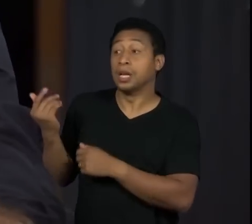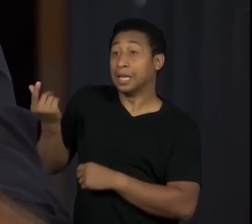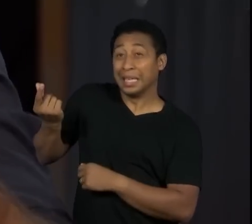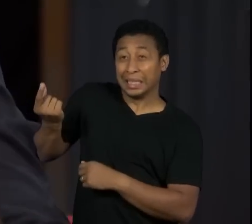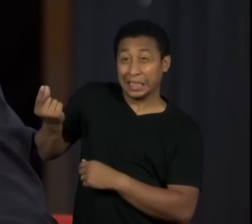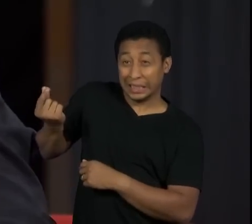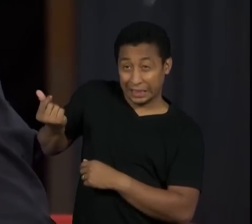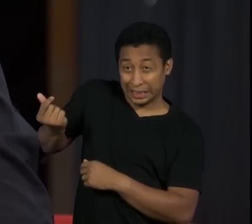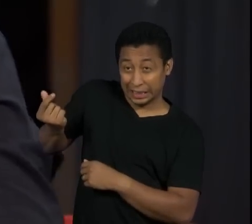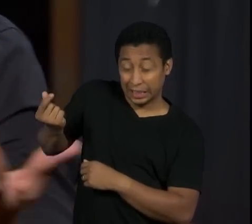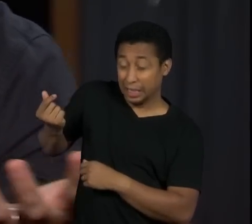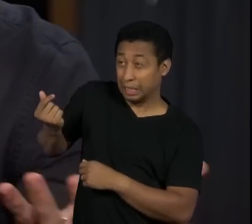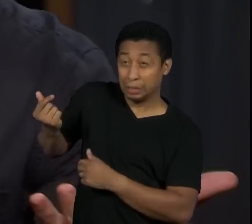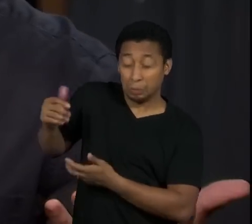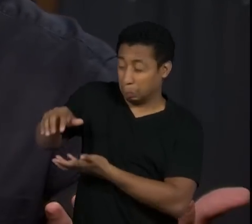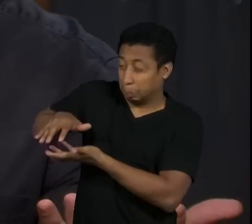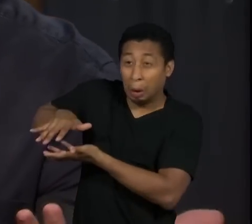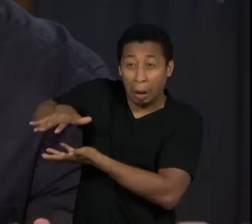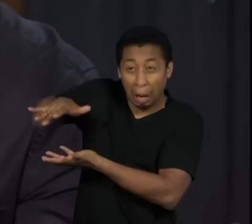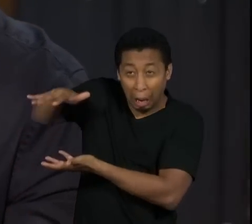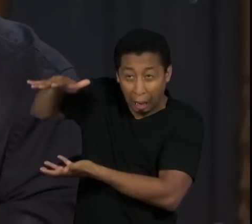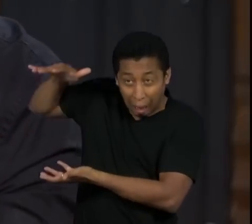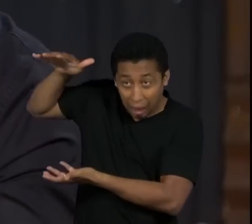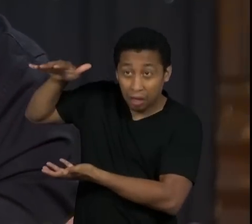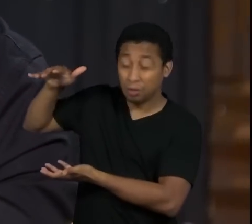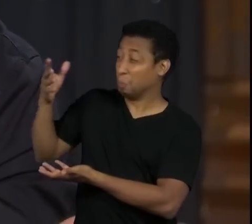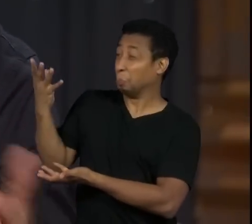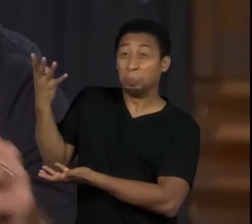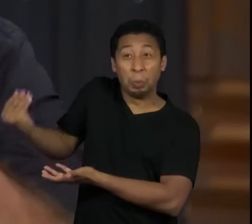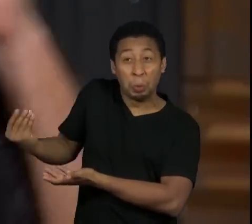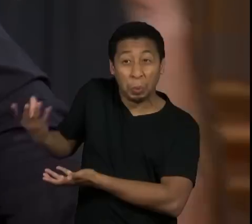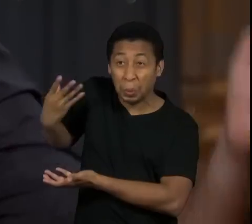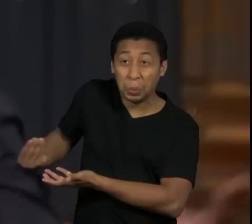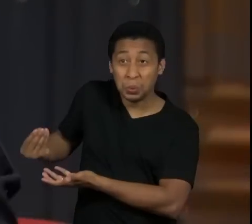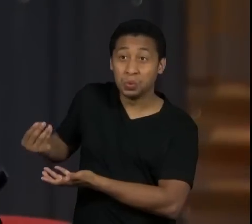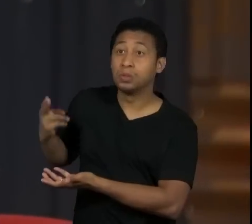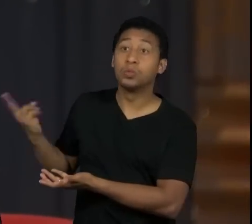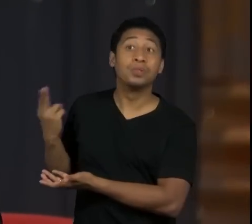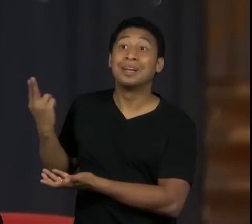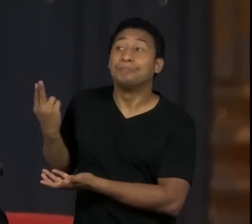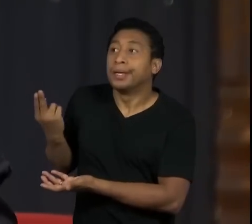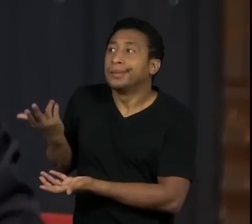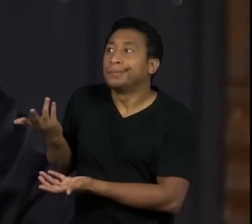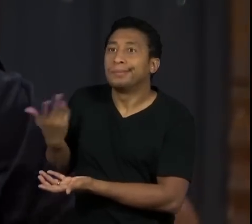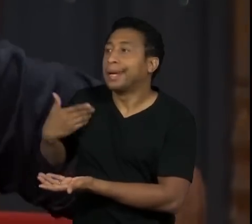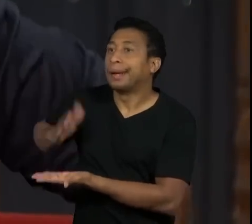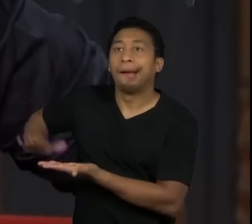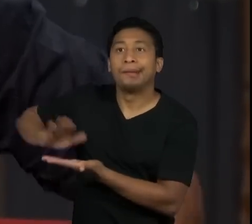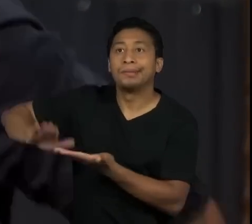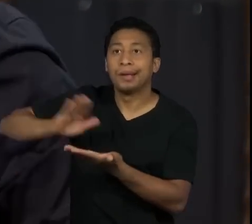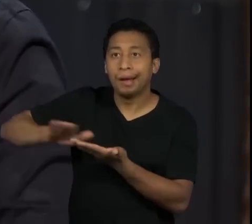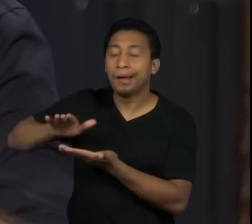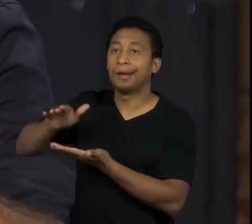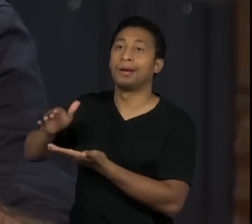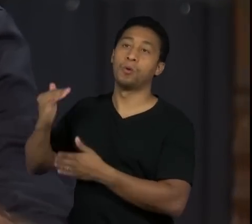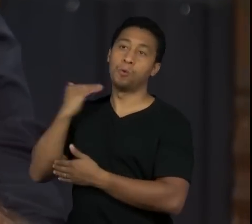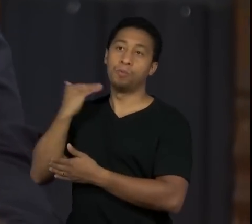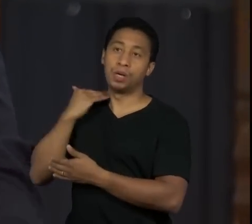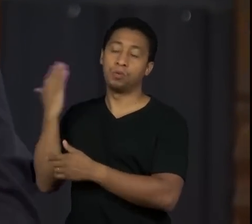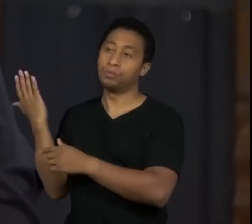e não tem uso, para aquele que tem falta e poderia usar e gerar um benefício para todos. Os